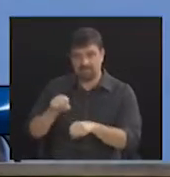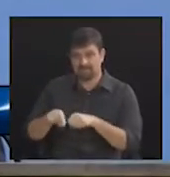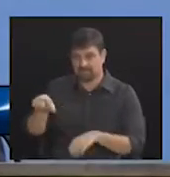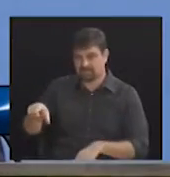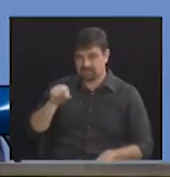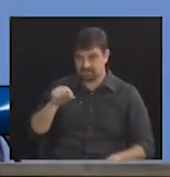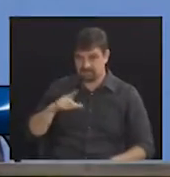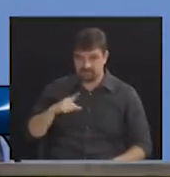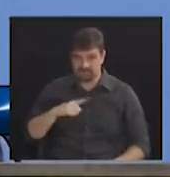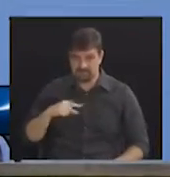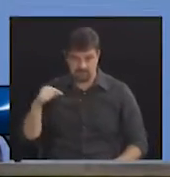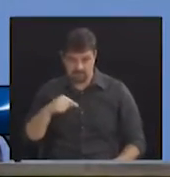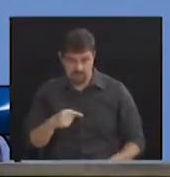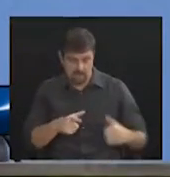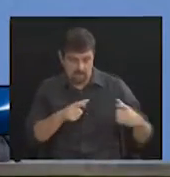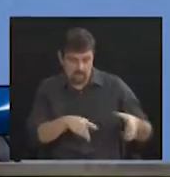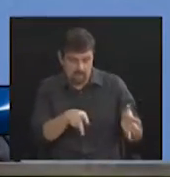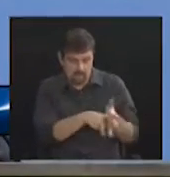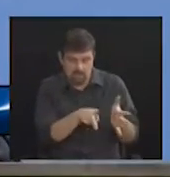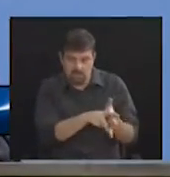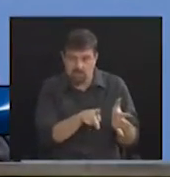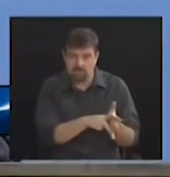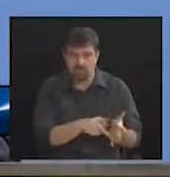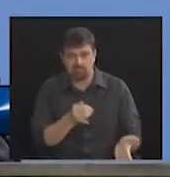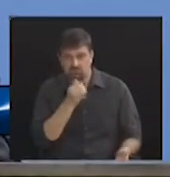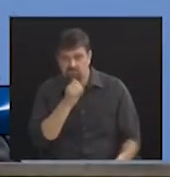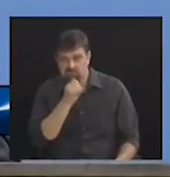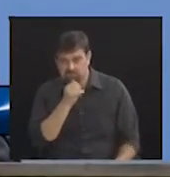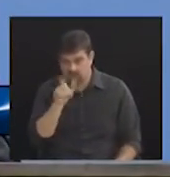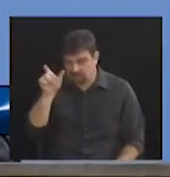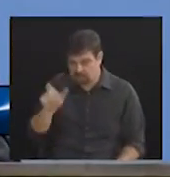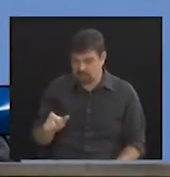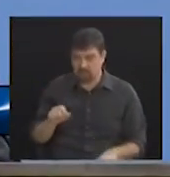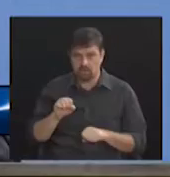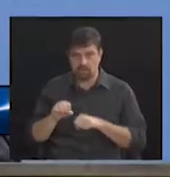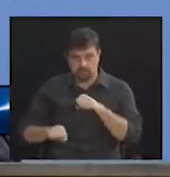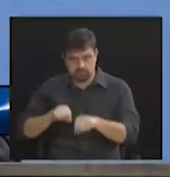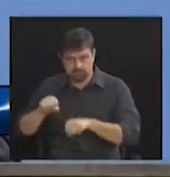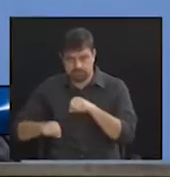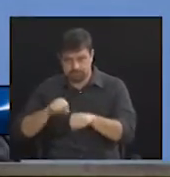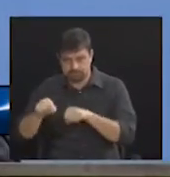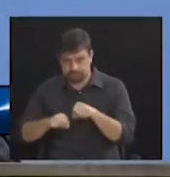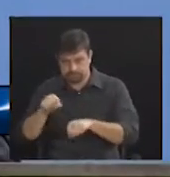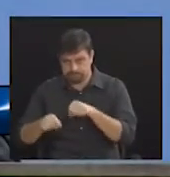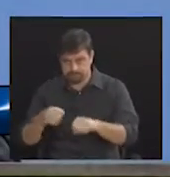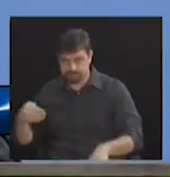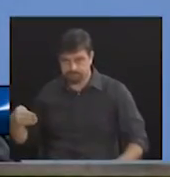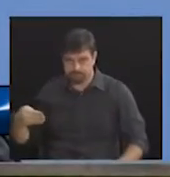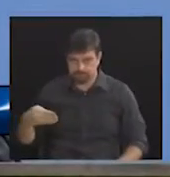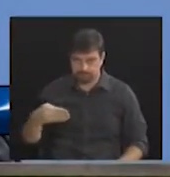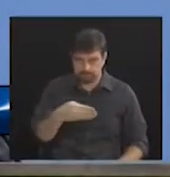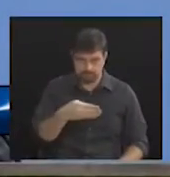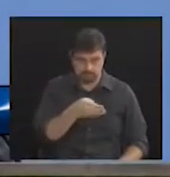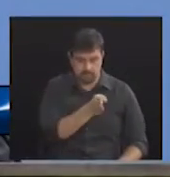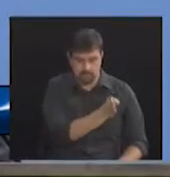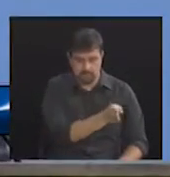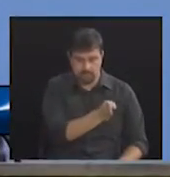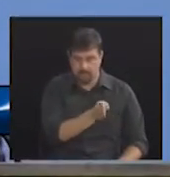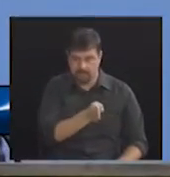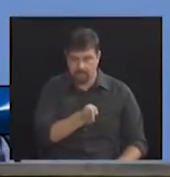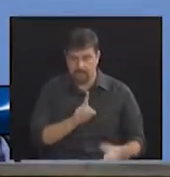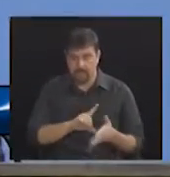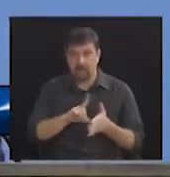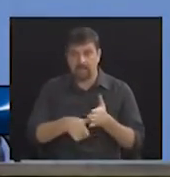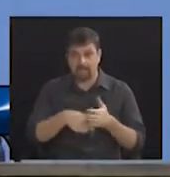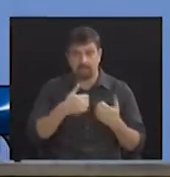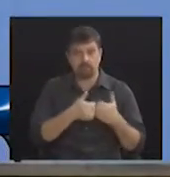que tivesse ali um terminal de ônibus, por exemplo, em que o cidadão pudesse percorrer um trecho de bicicleta e dali pegar um ônibus